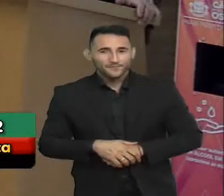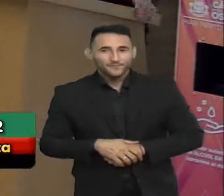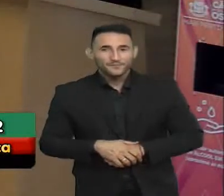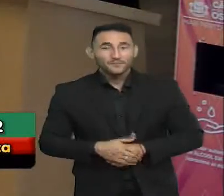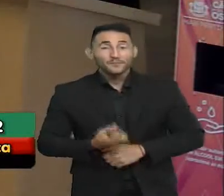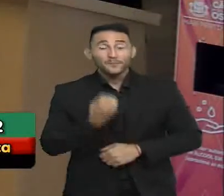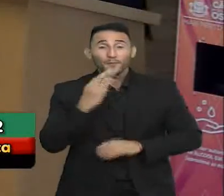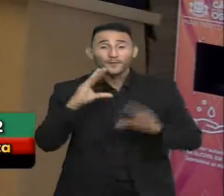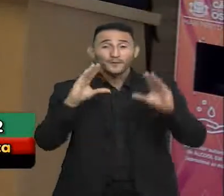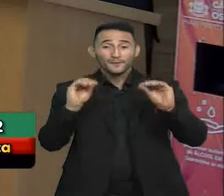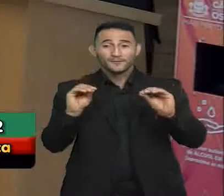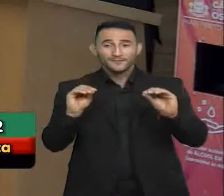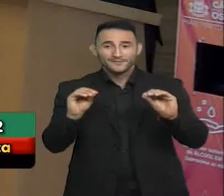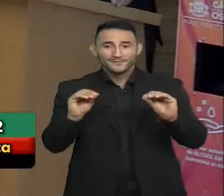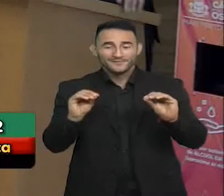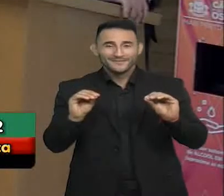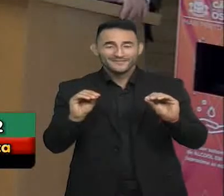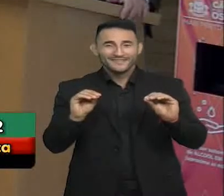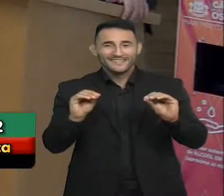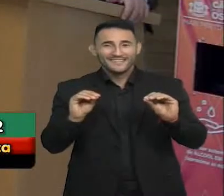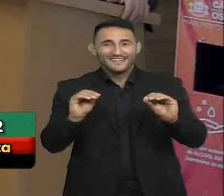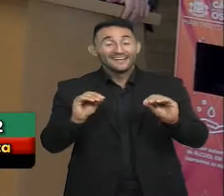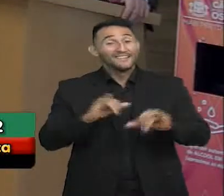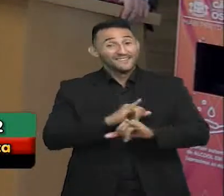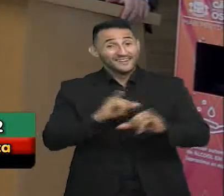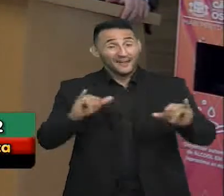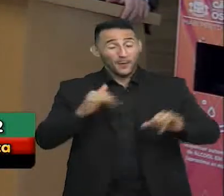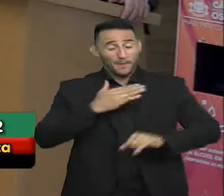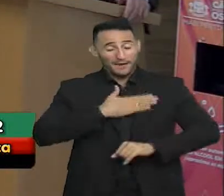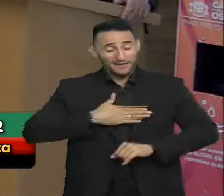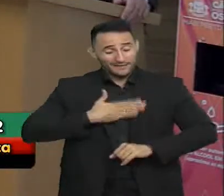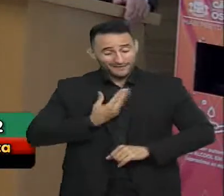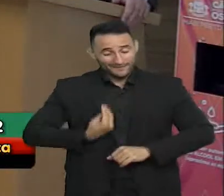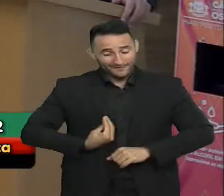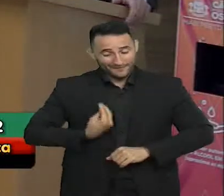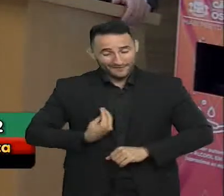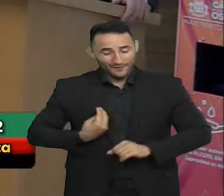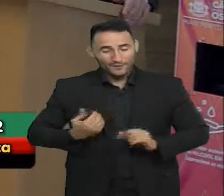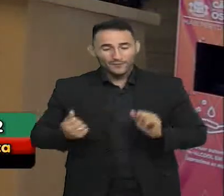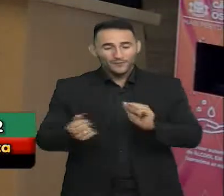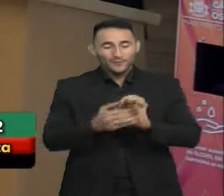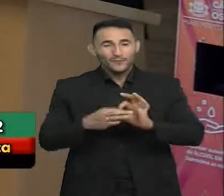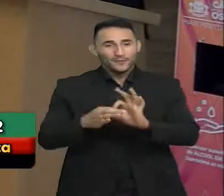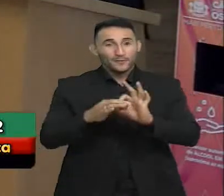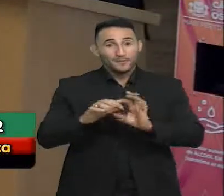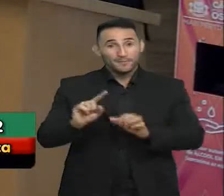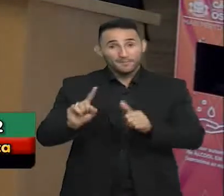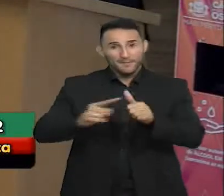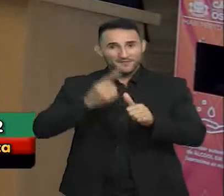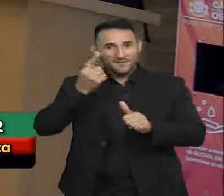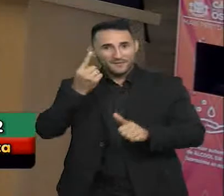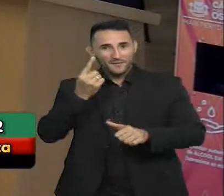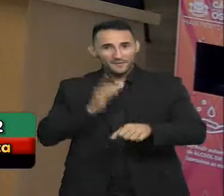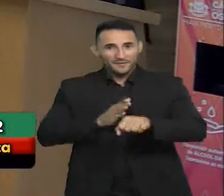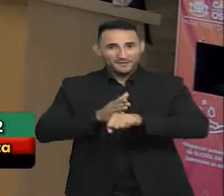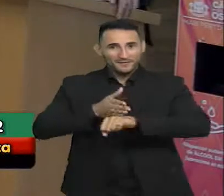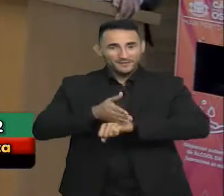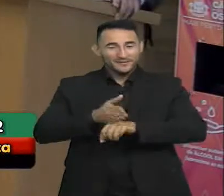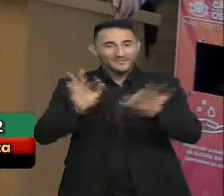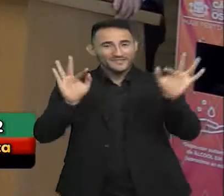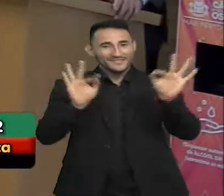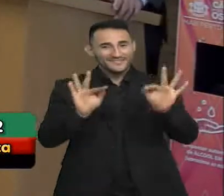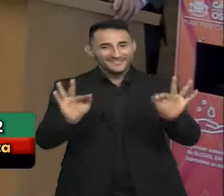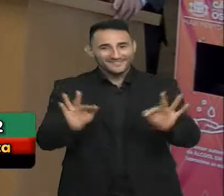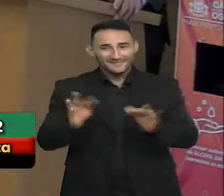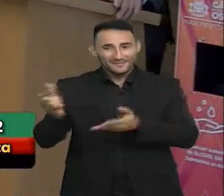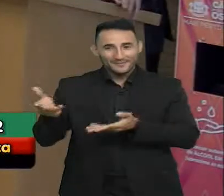Boa noite. Em lugar, queria dizer que é um prazer estar aqui com vocês. É a primeira vez que eu participo, né? Fico muito honrado com o